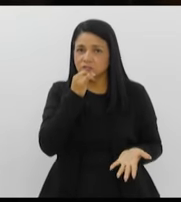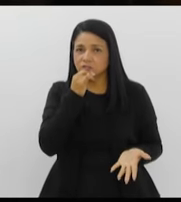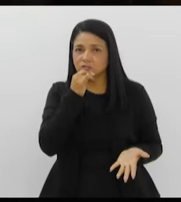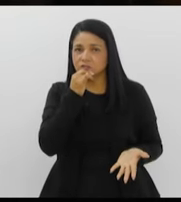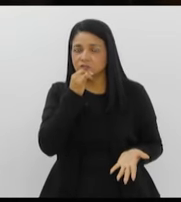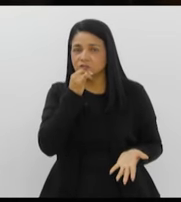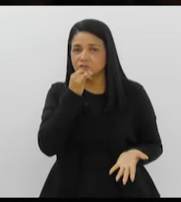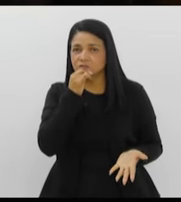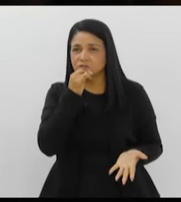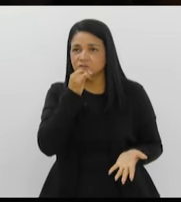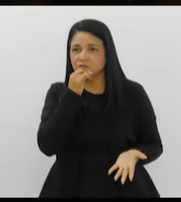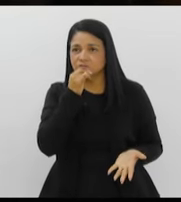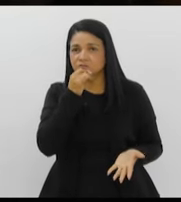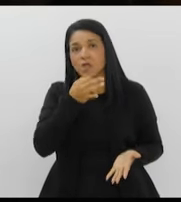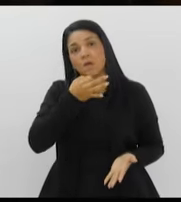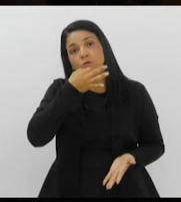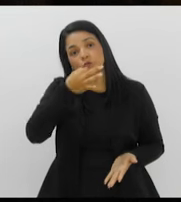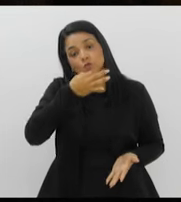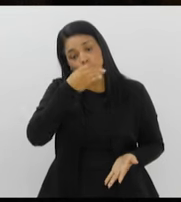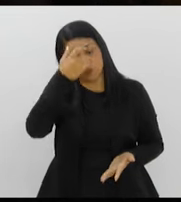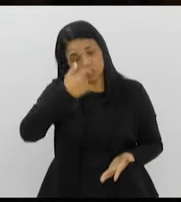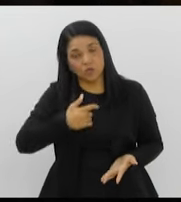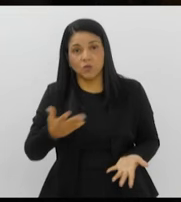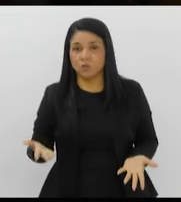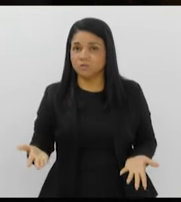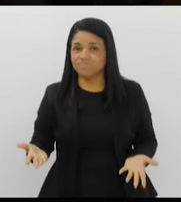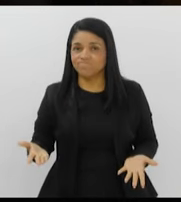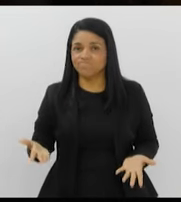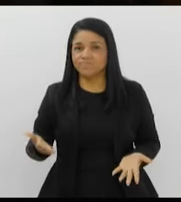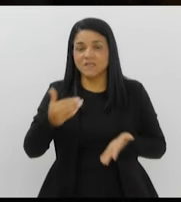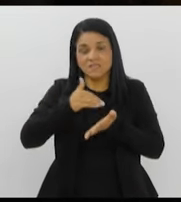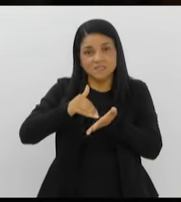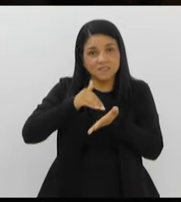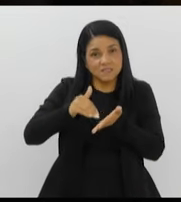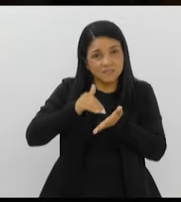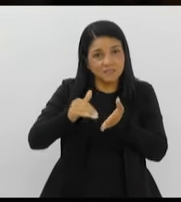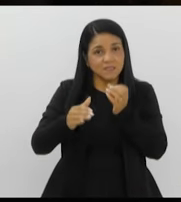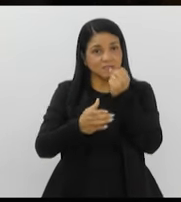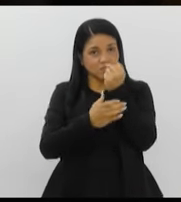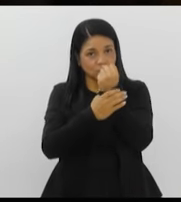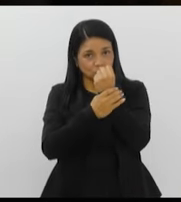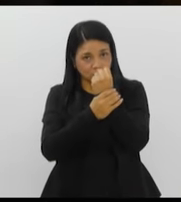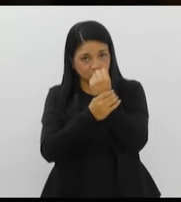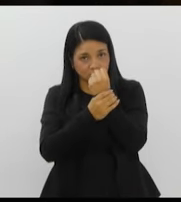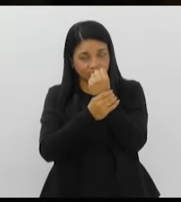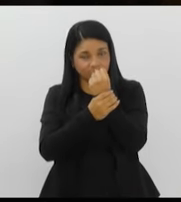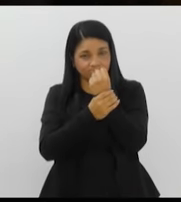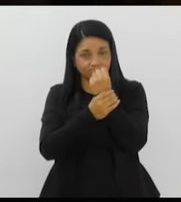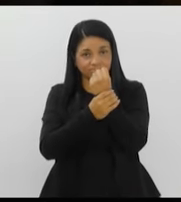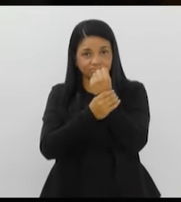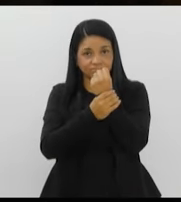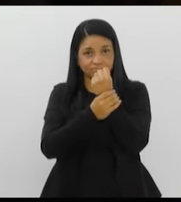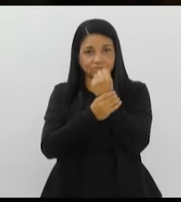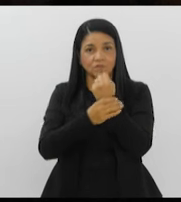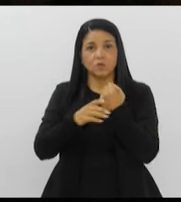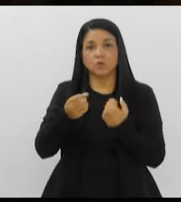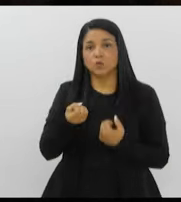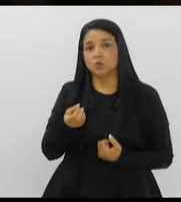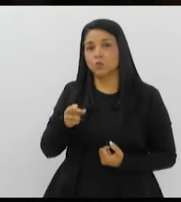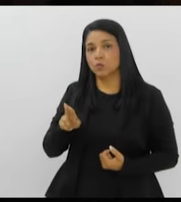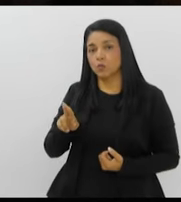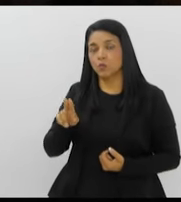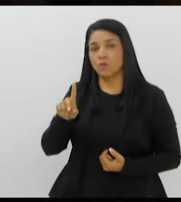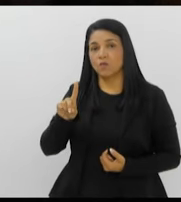deixar a minha sugestão. Secretário de Segurança, meu caro Dr. Vitor